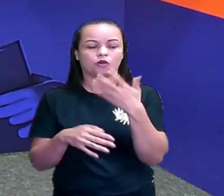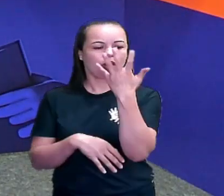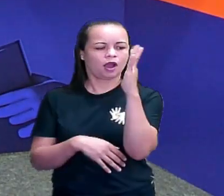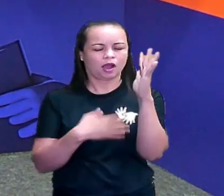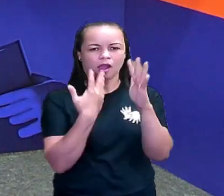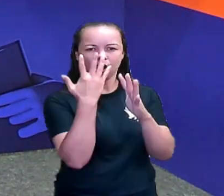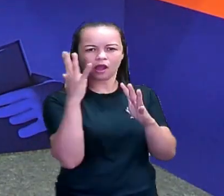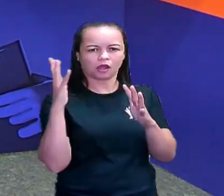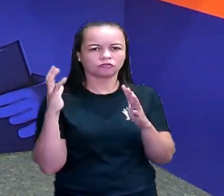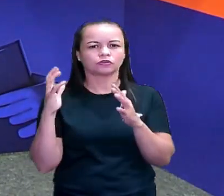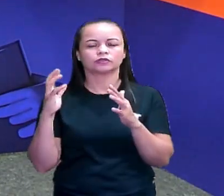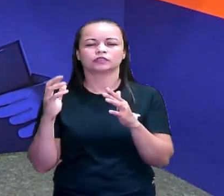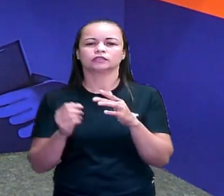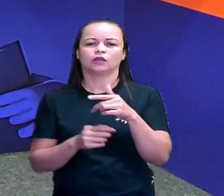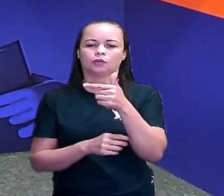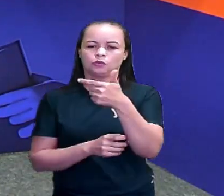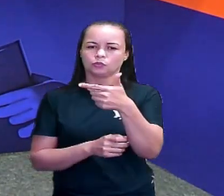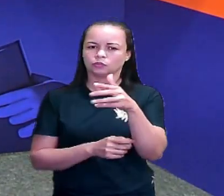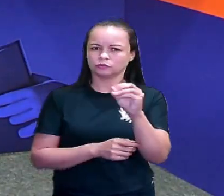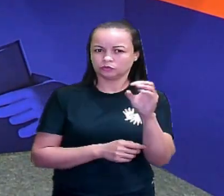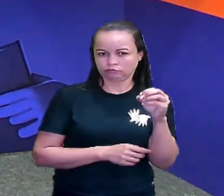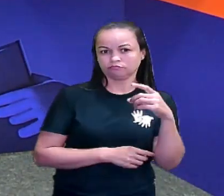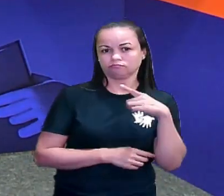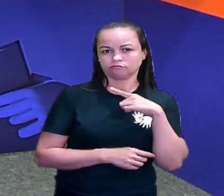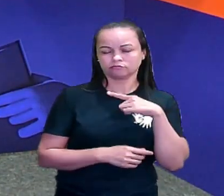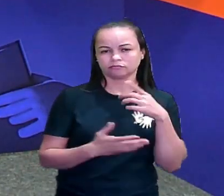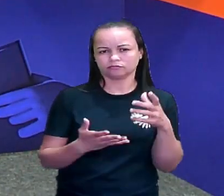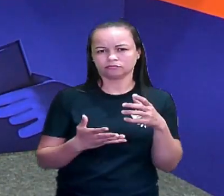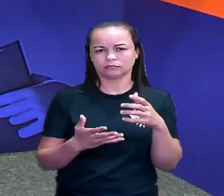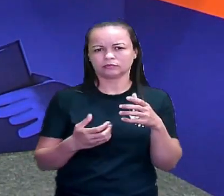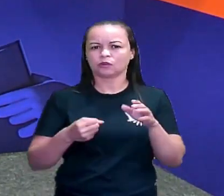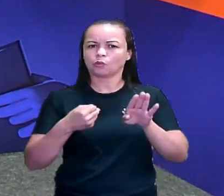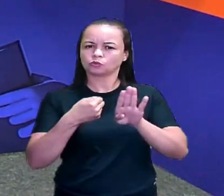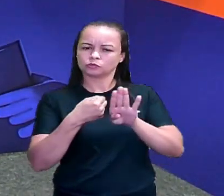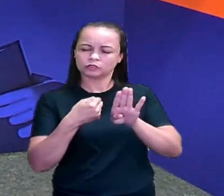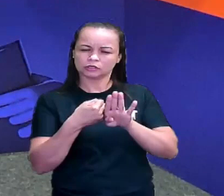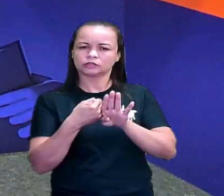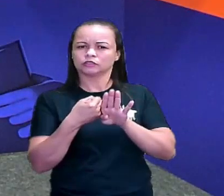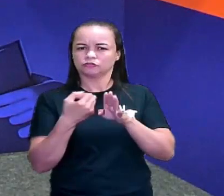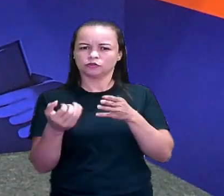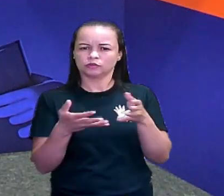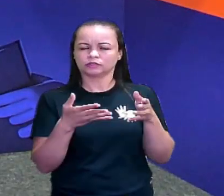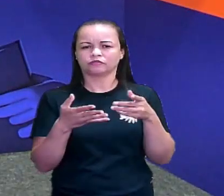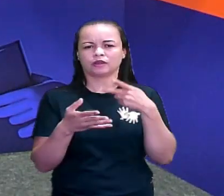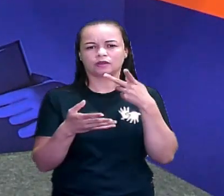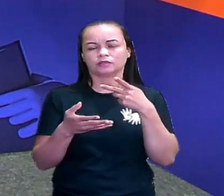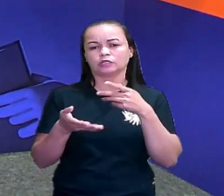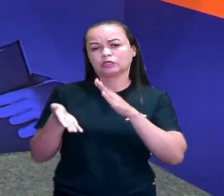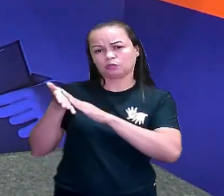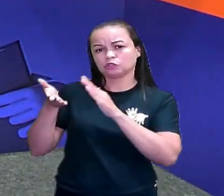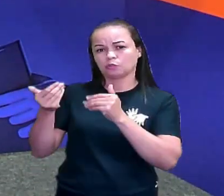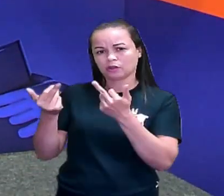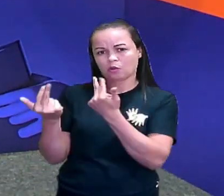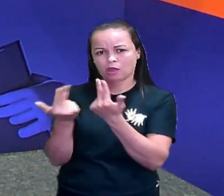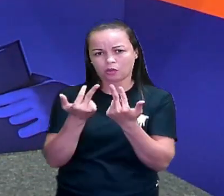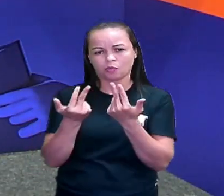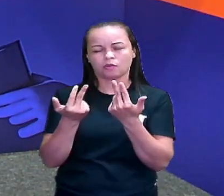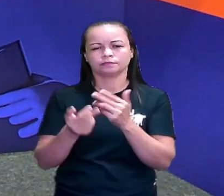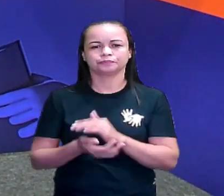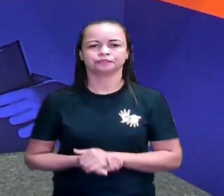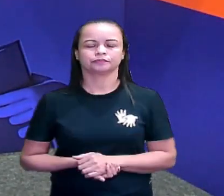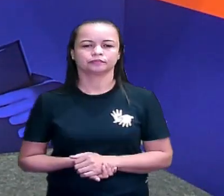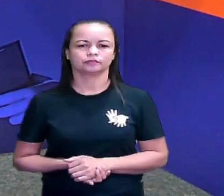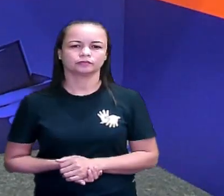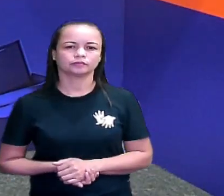sempre vai concordar com o substantivo a que a gente está se referindo. Em espanhol é a mesma coisa, ó.